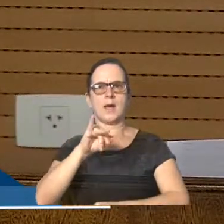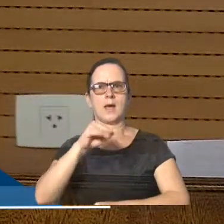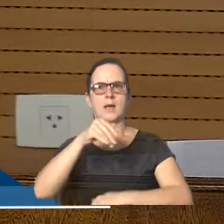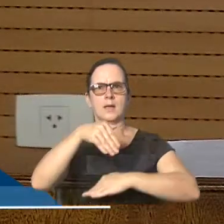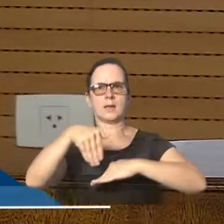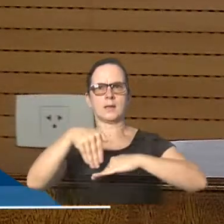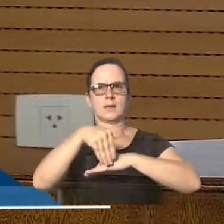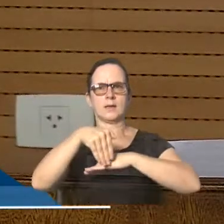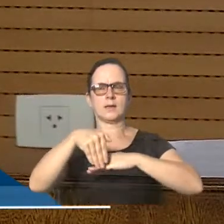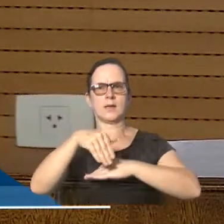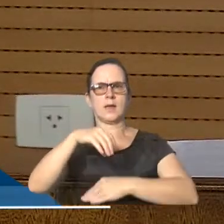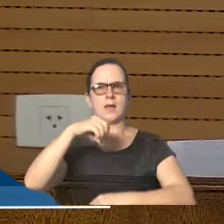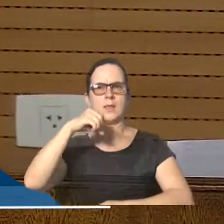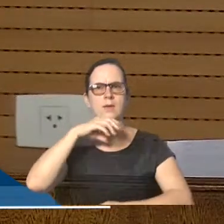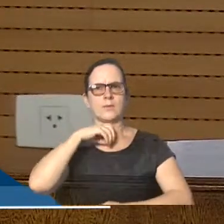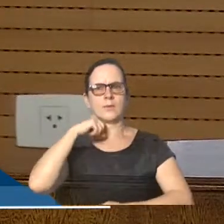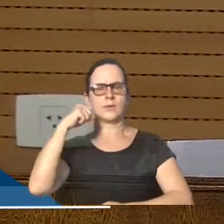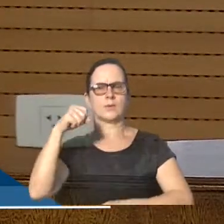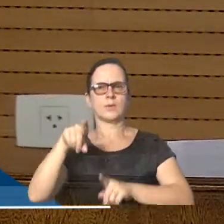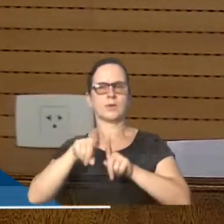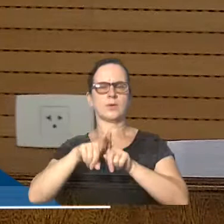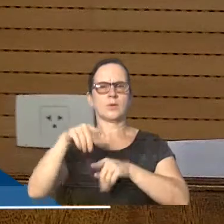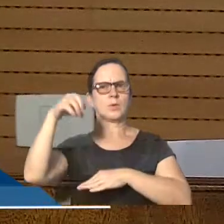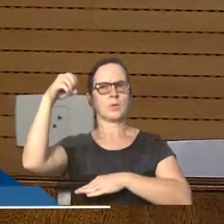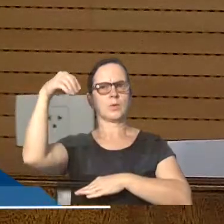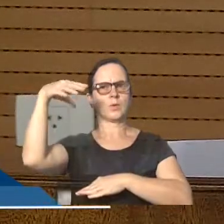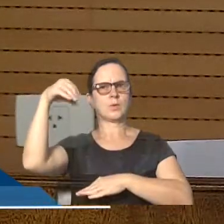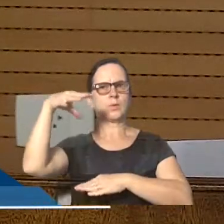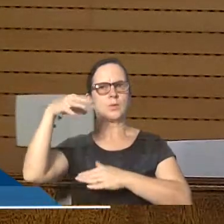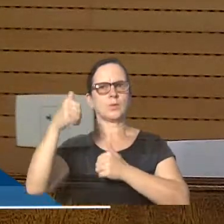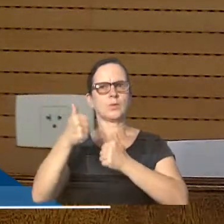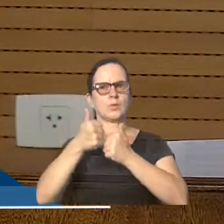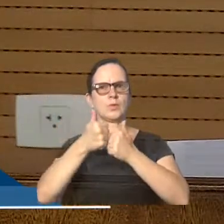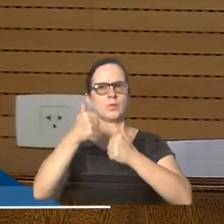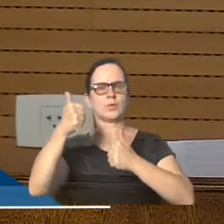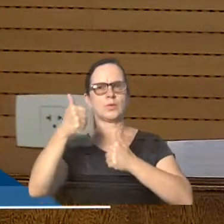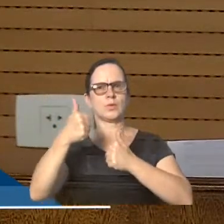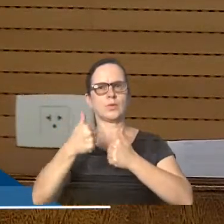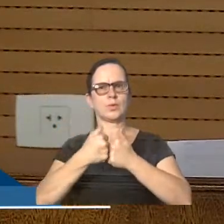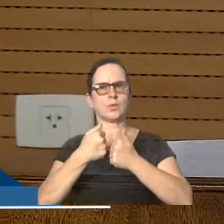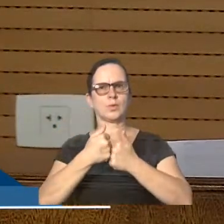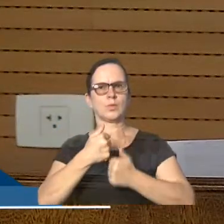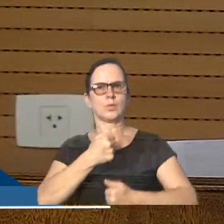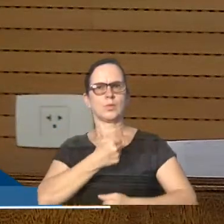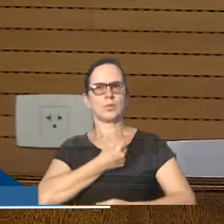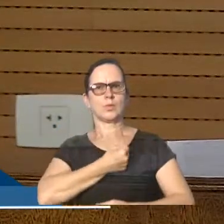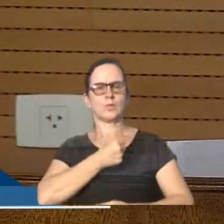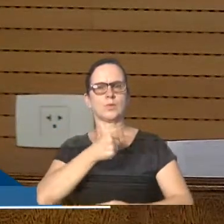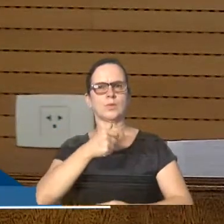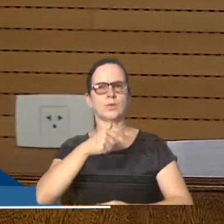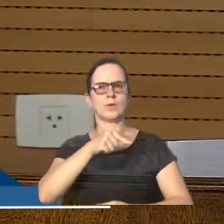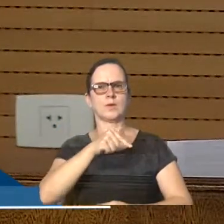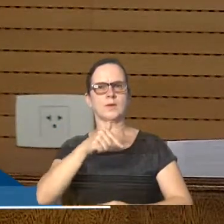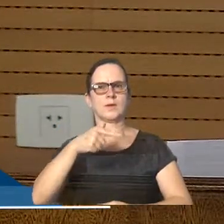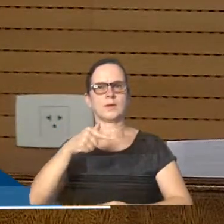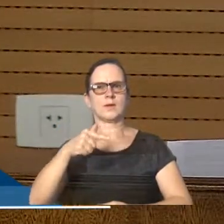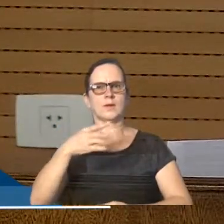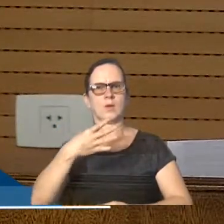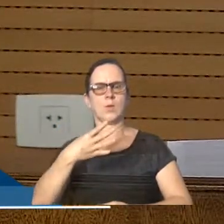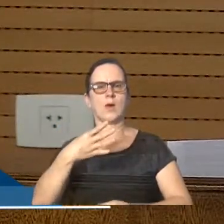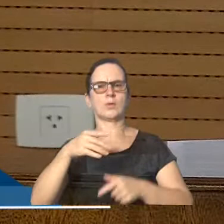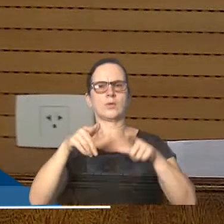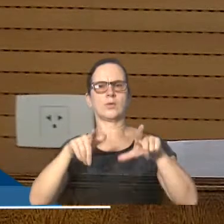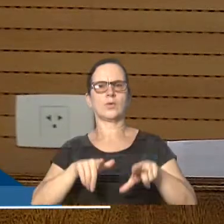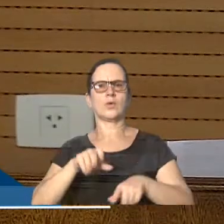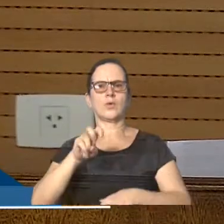Abril. Substituição de lâmpadas queimadas na rua Dom Pedro II, em frente ao número 774, na Vila Nova. Criação